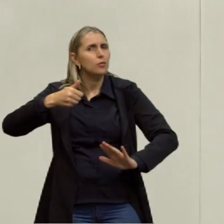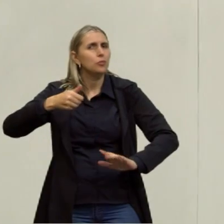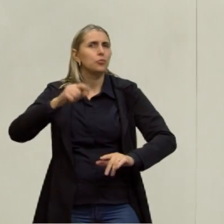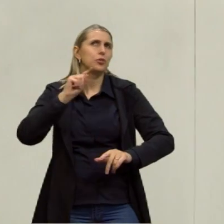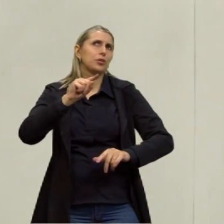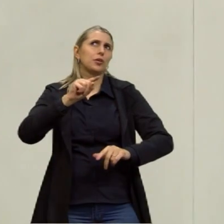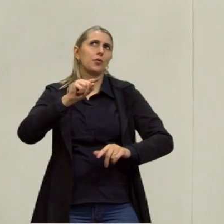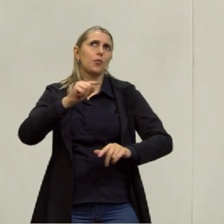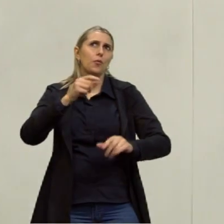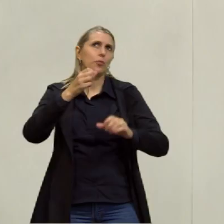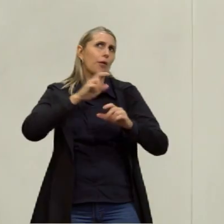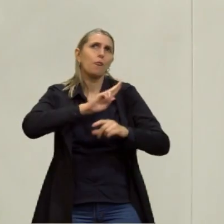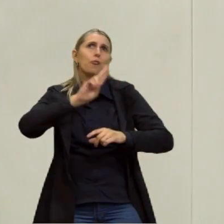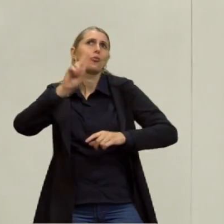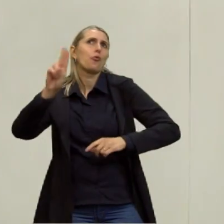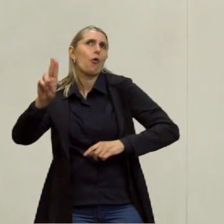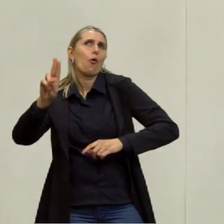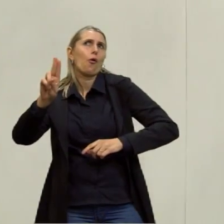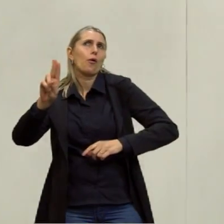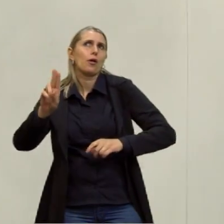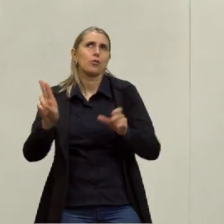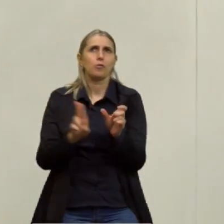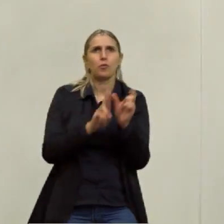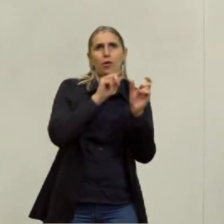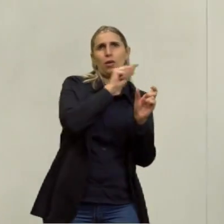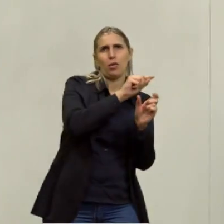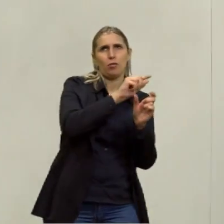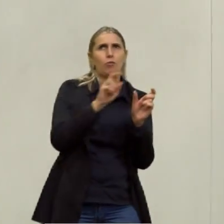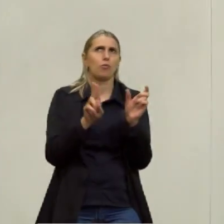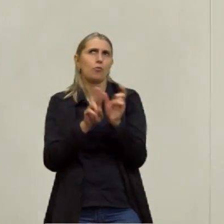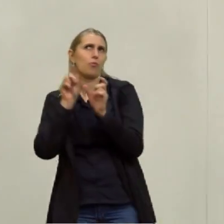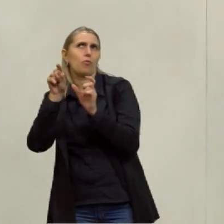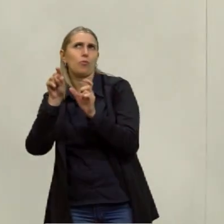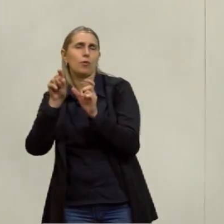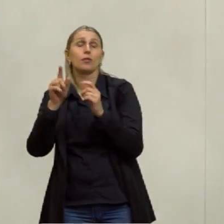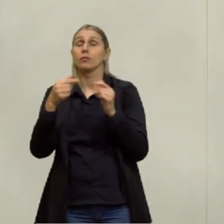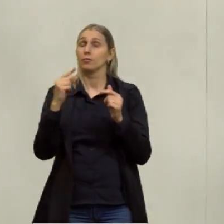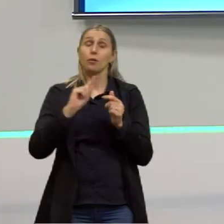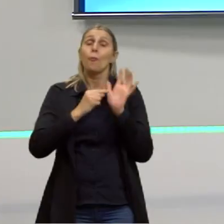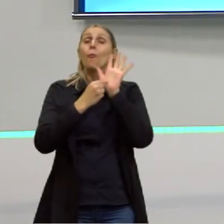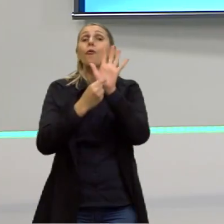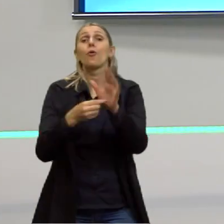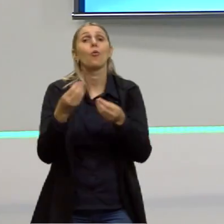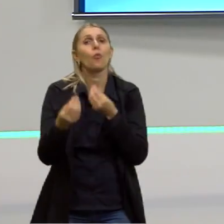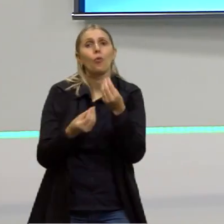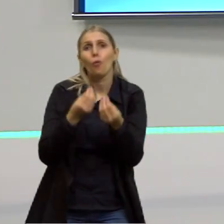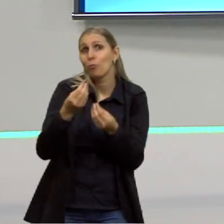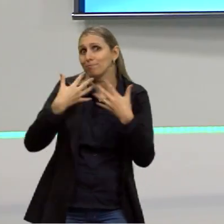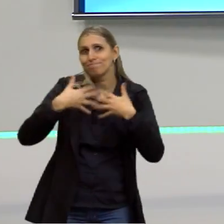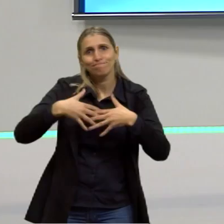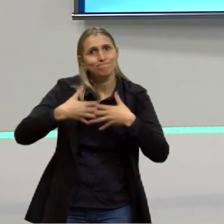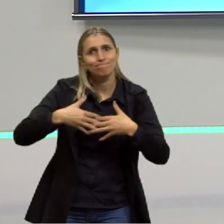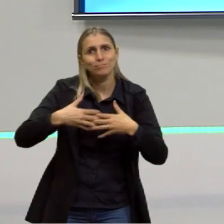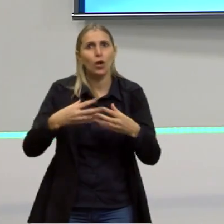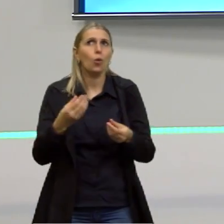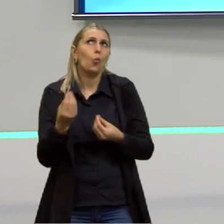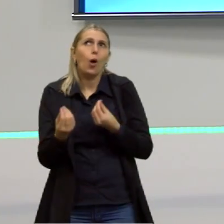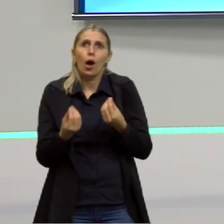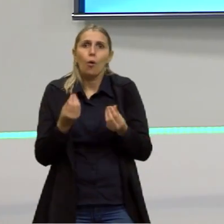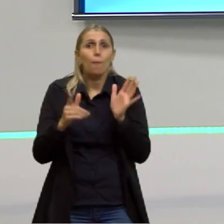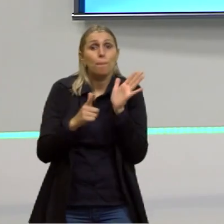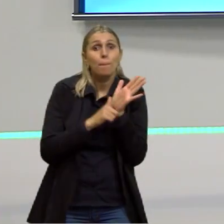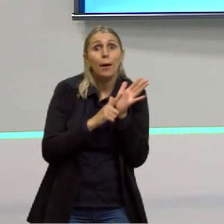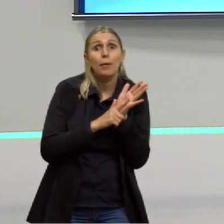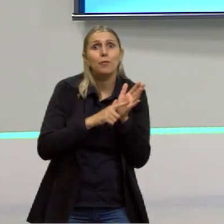do que o d-fine aqui dá um nome substantivo é tal coisa é o mostrar para vocês como é que eles funcionam qual é o